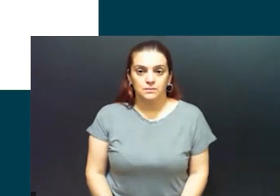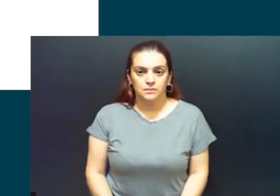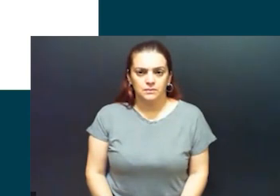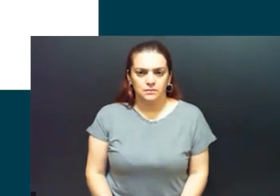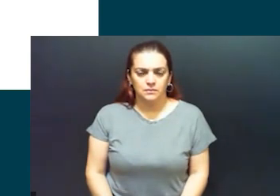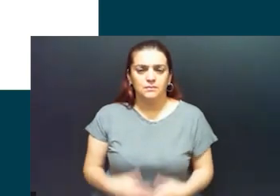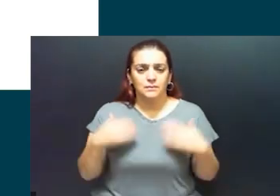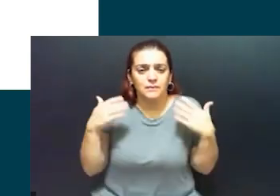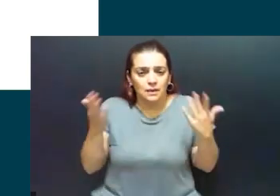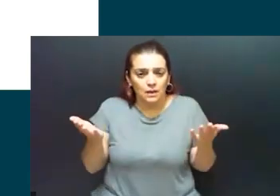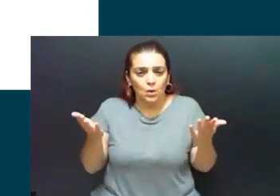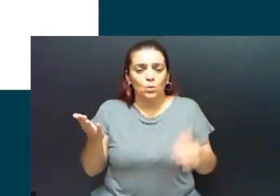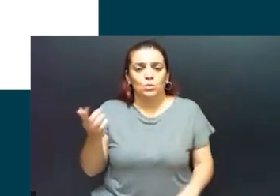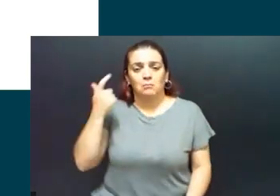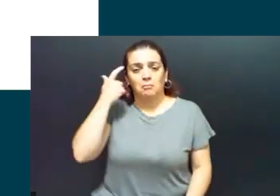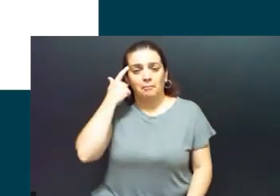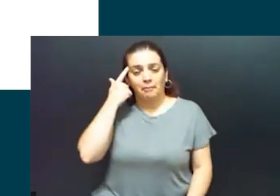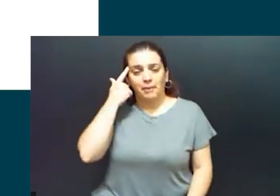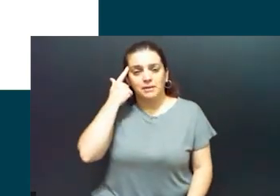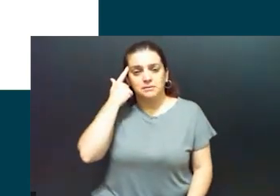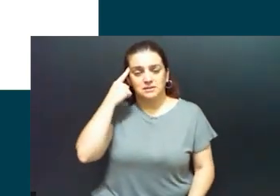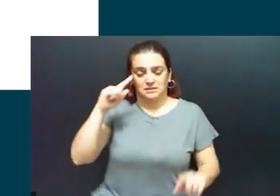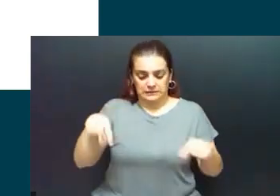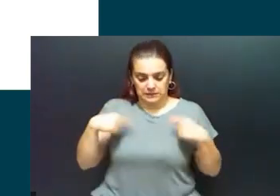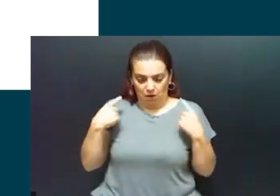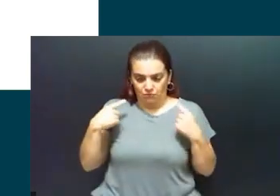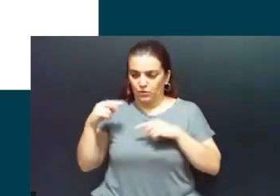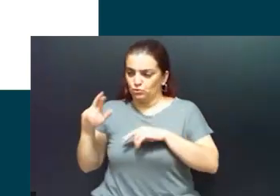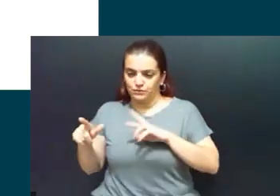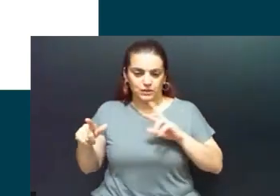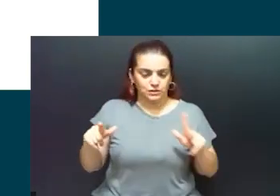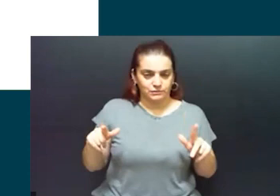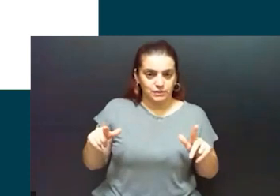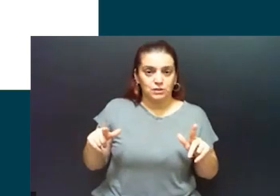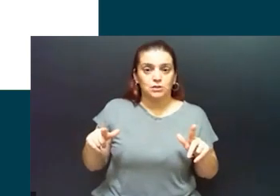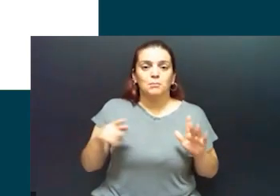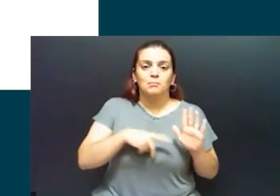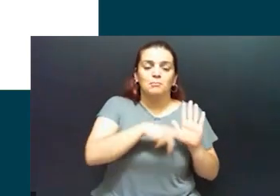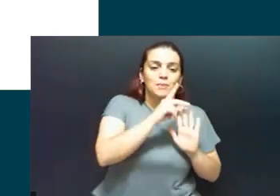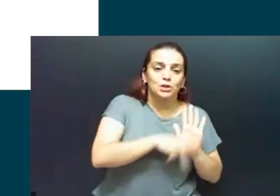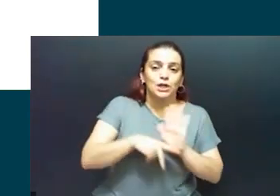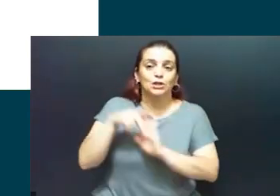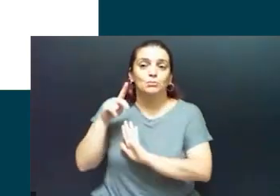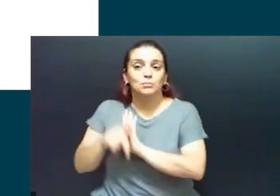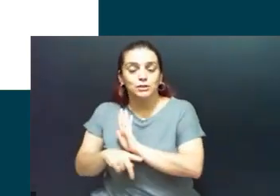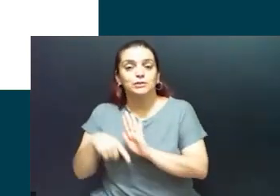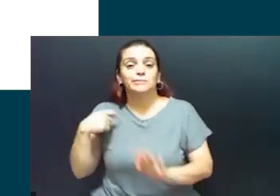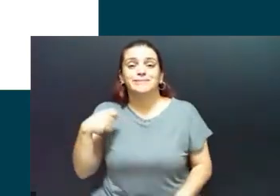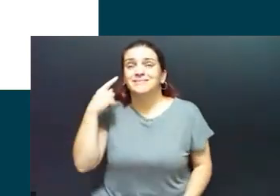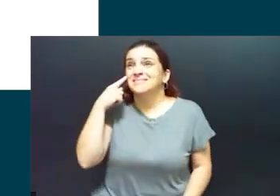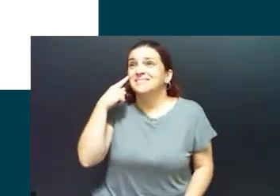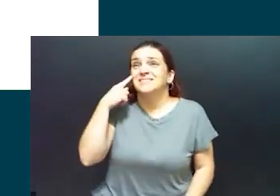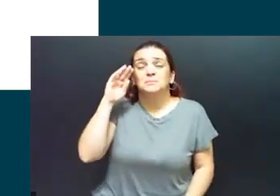E aí, então, quando a gente pensa nesses desafios, a natureza desses projetos já demonstra que segurança é algo